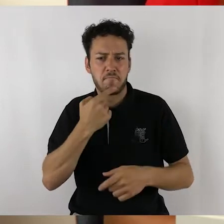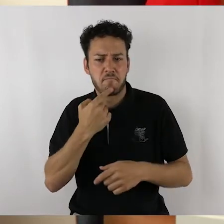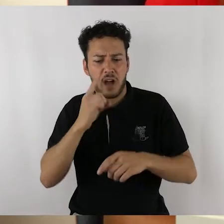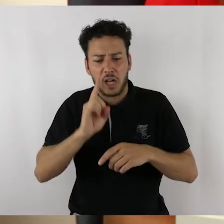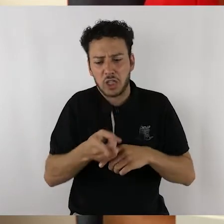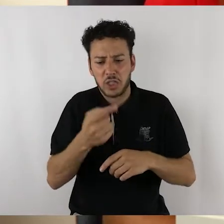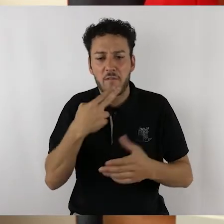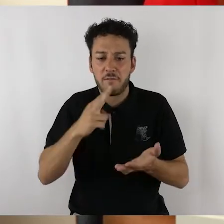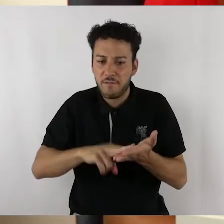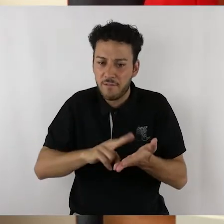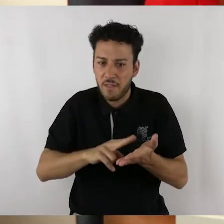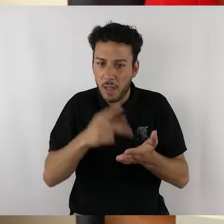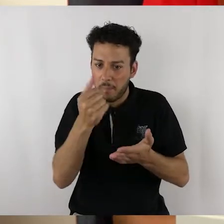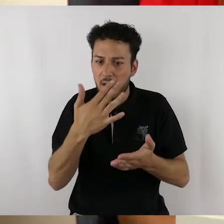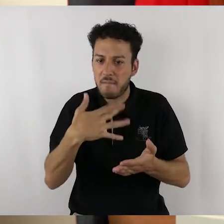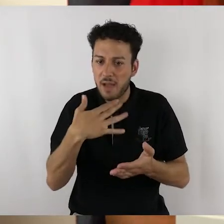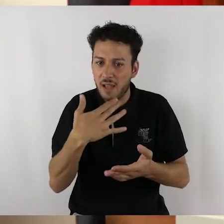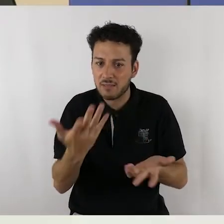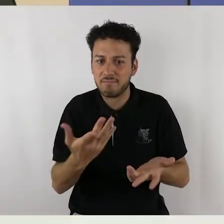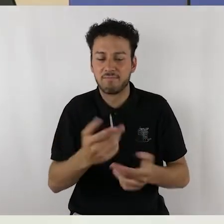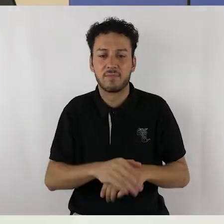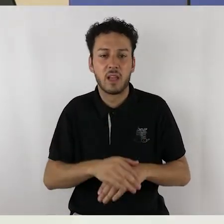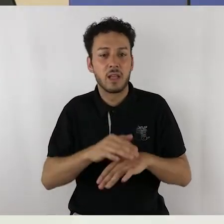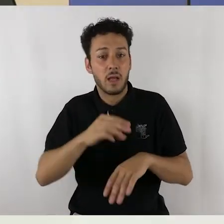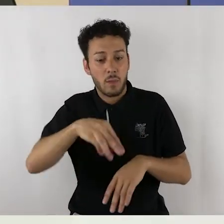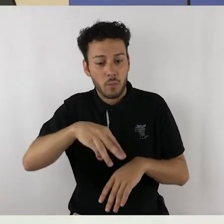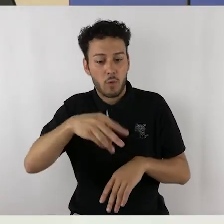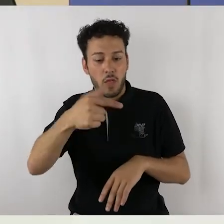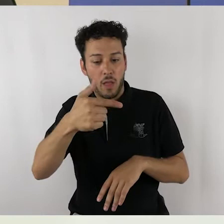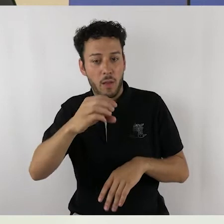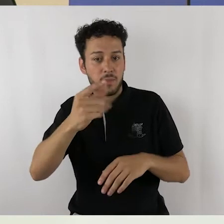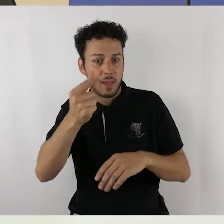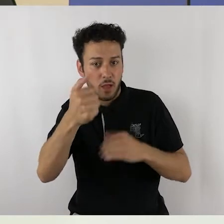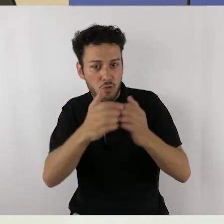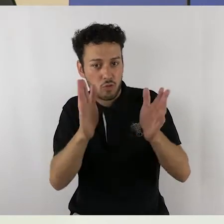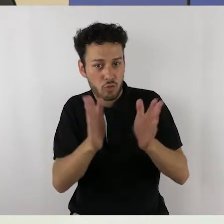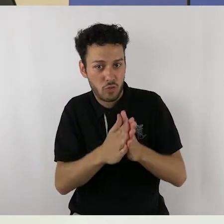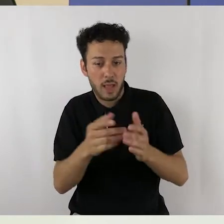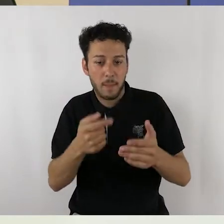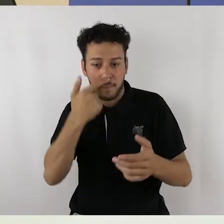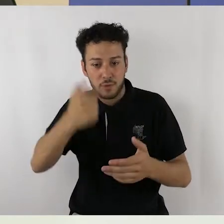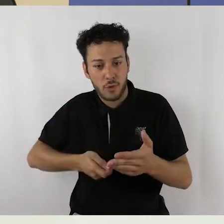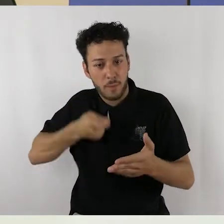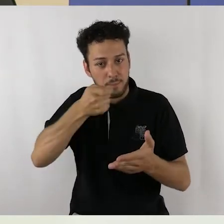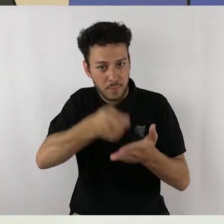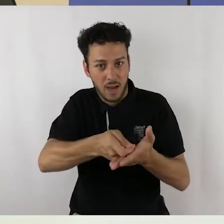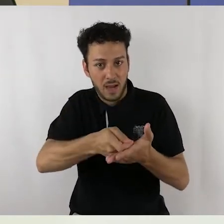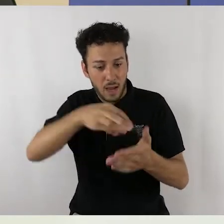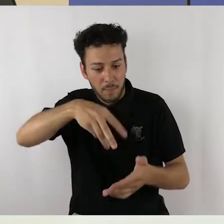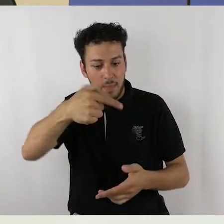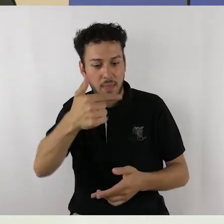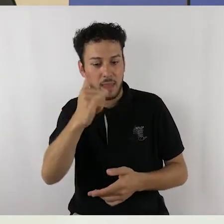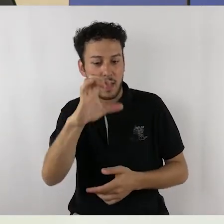a real dos empréstimos quer falar um pouquinho sobre isso sim o montante Total importado ao consumidor é algo que está